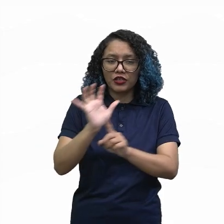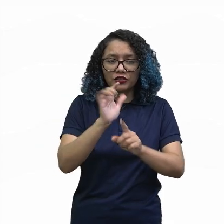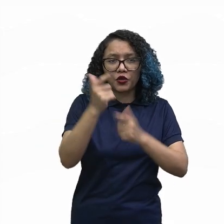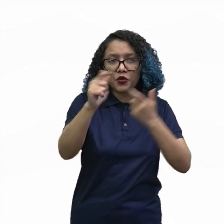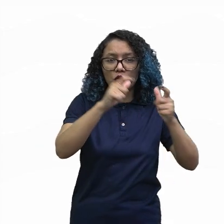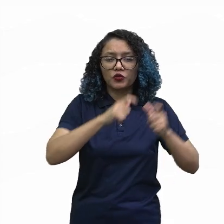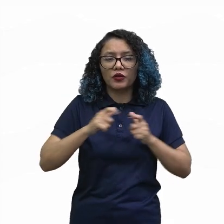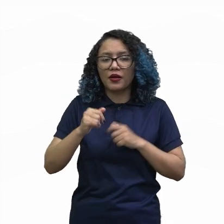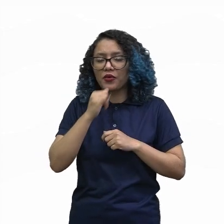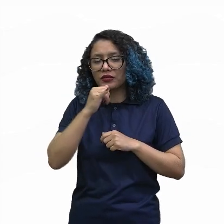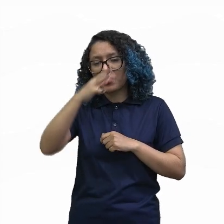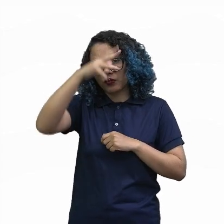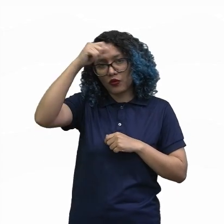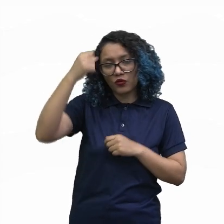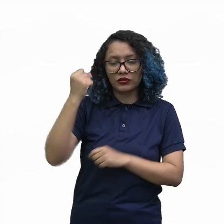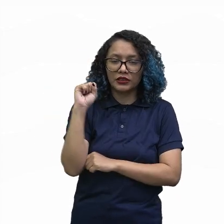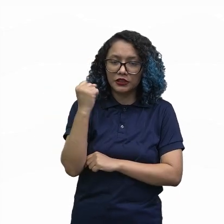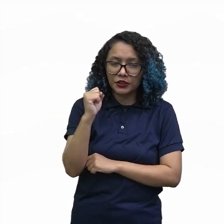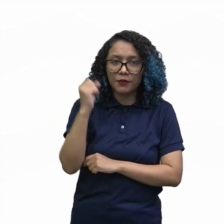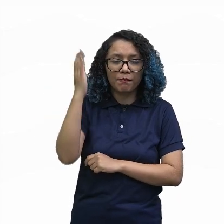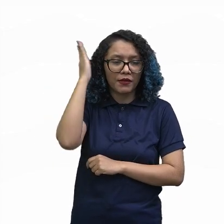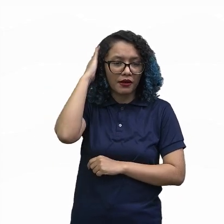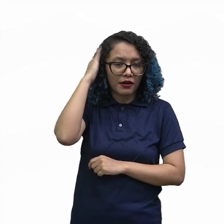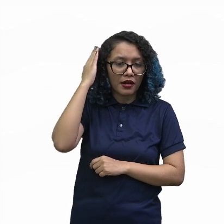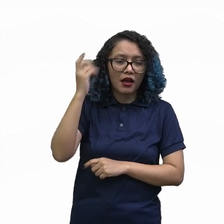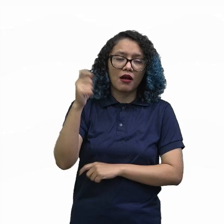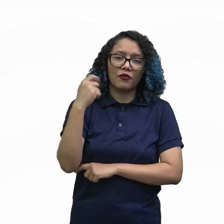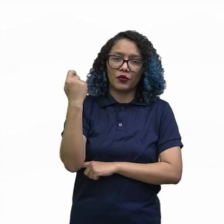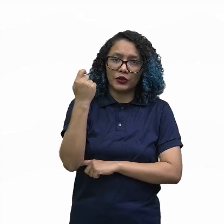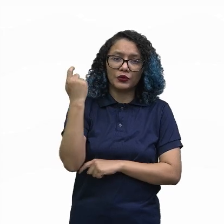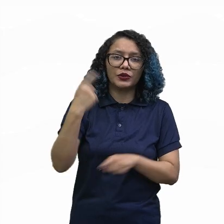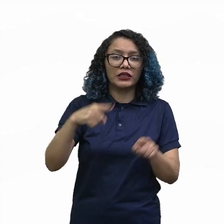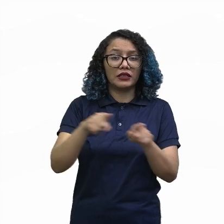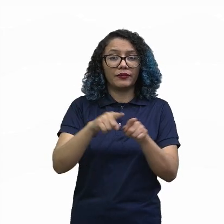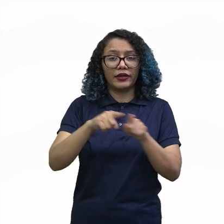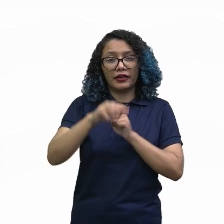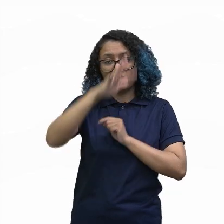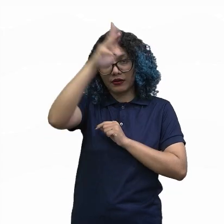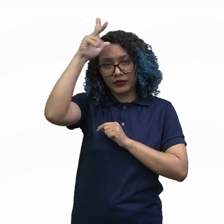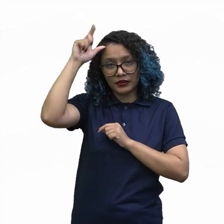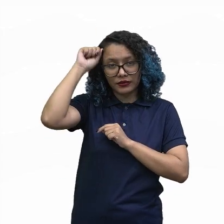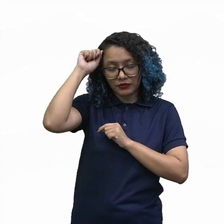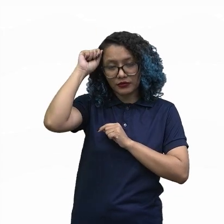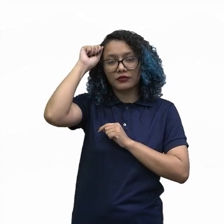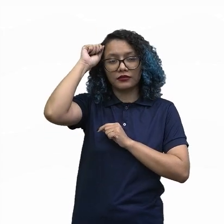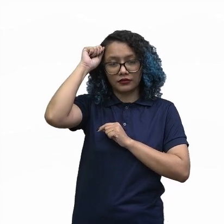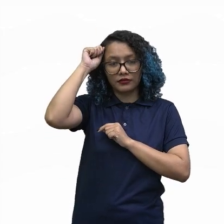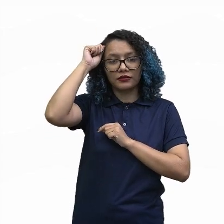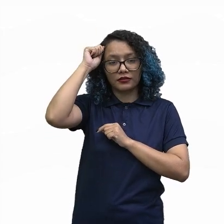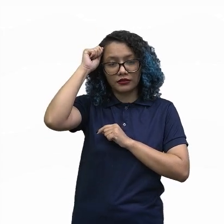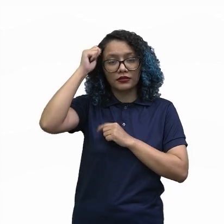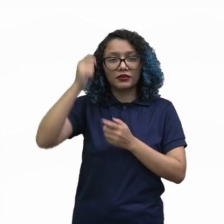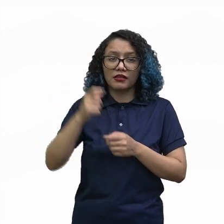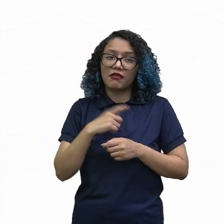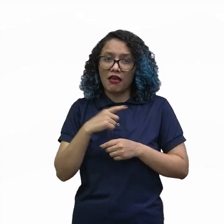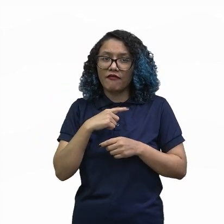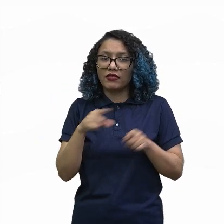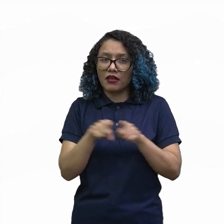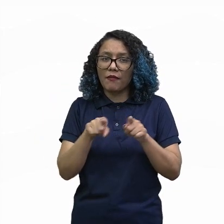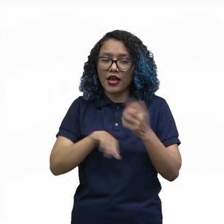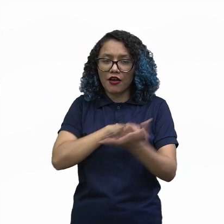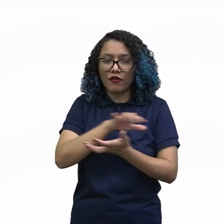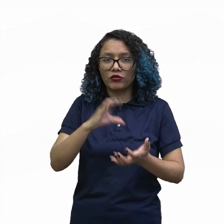como Mato Grosso, Sergipe, Pará, Rio Grande do Sul e no Amazonas, com a comuna de Manaus.